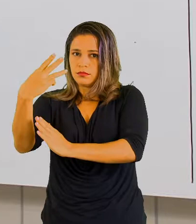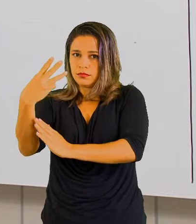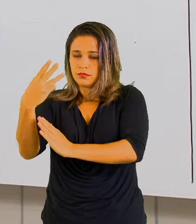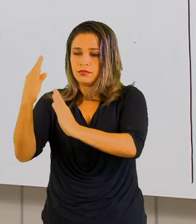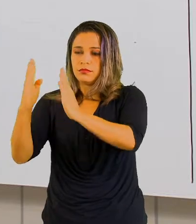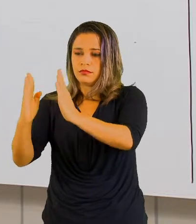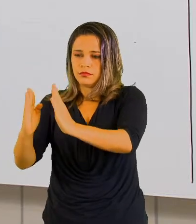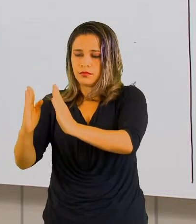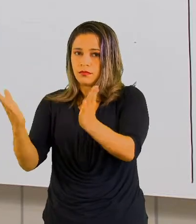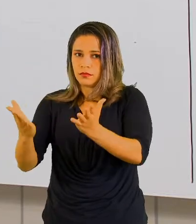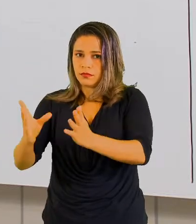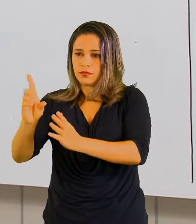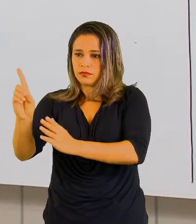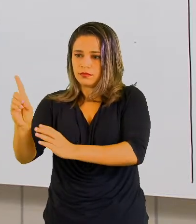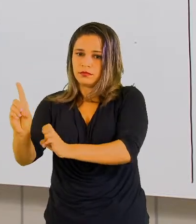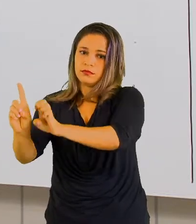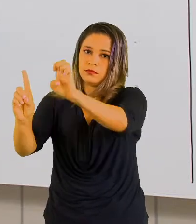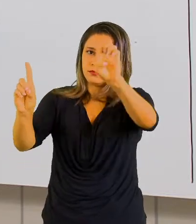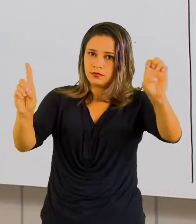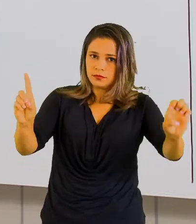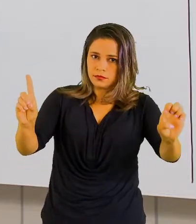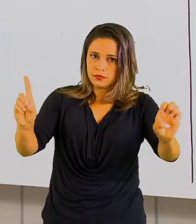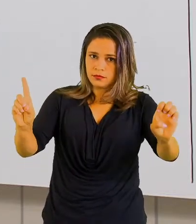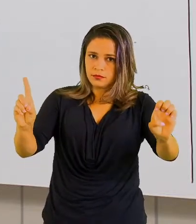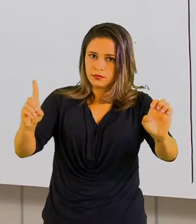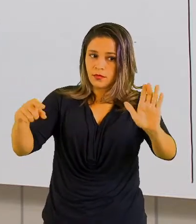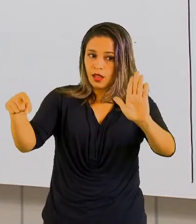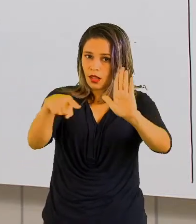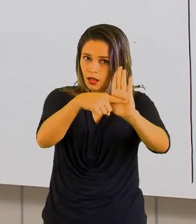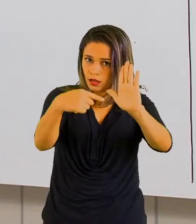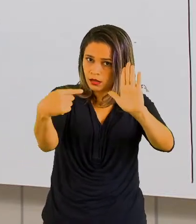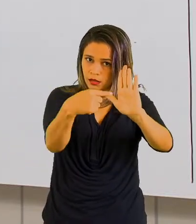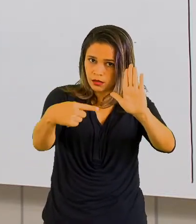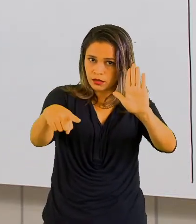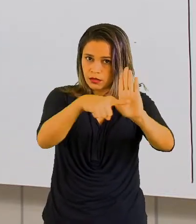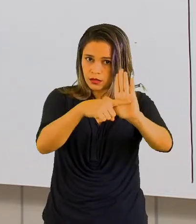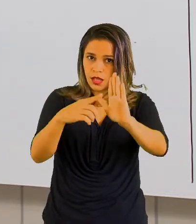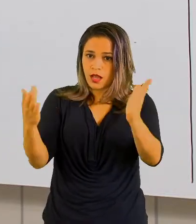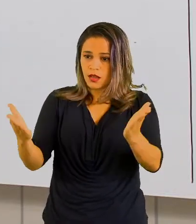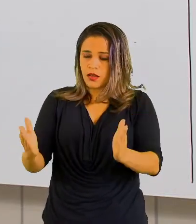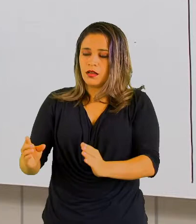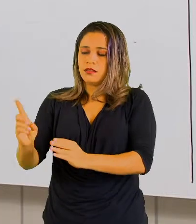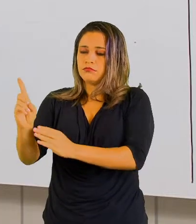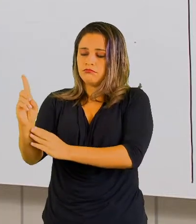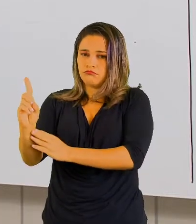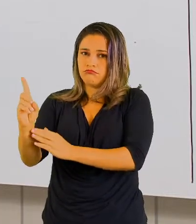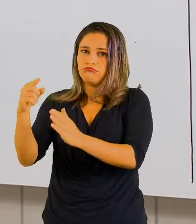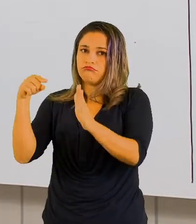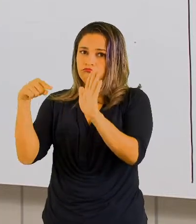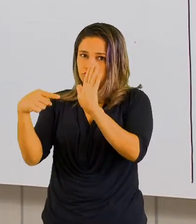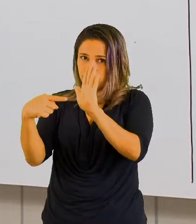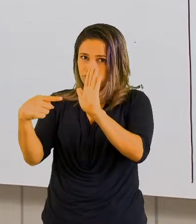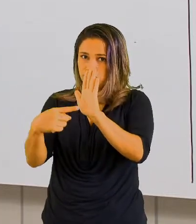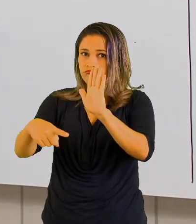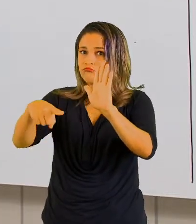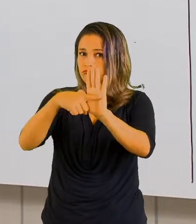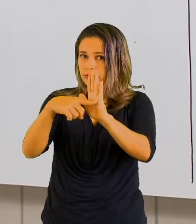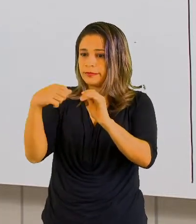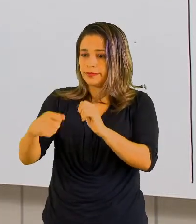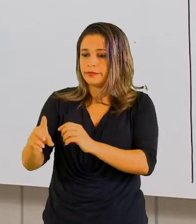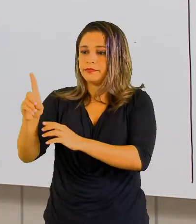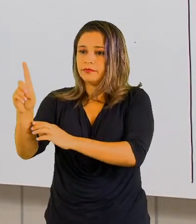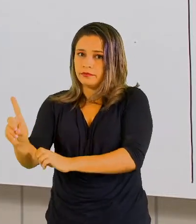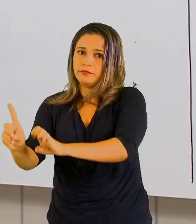a esquerda, por conta desse sinal negativo. Aqui, o sinal negativo indica que o deslocamento tem que ser feito da direita para a